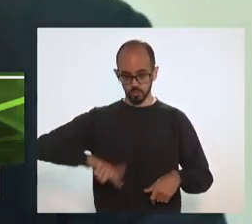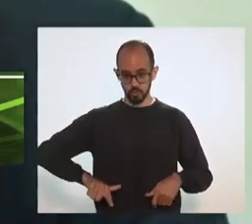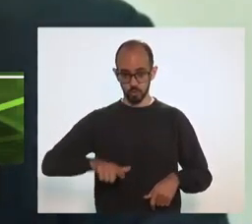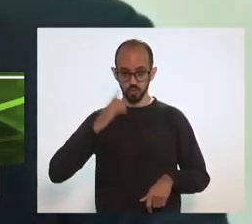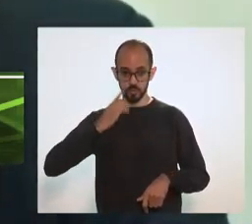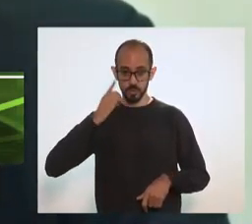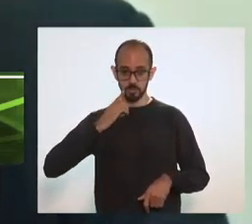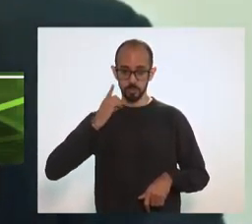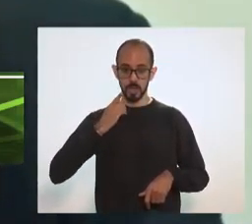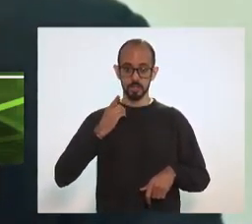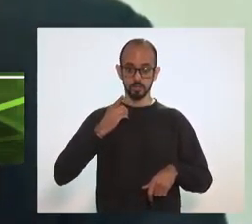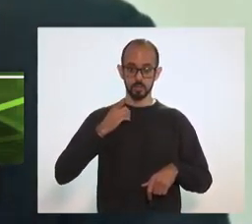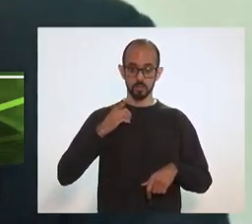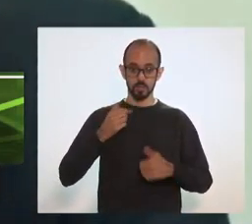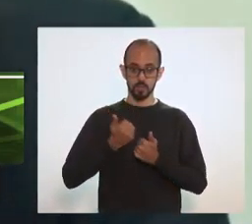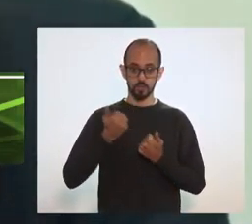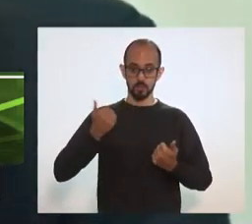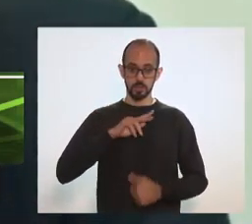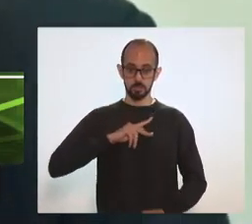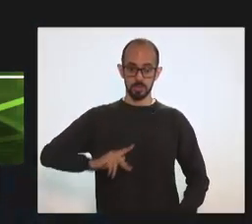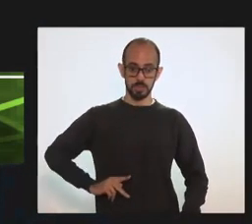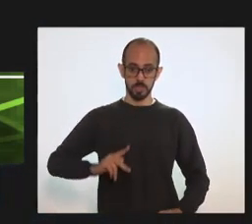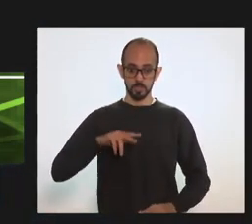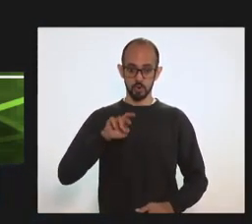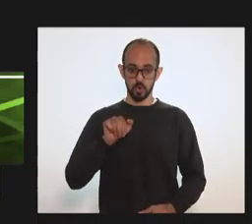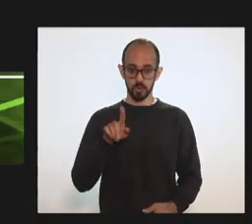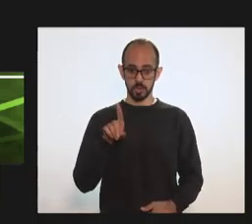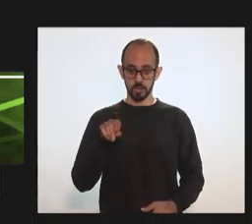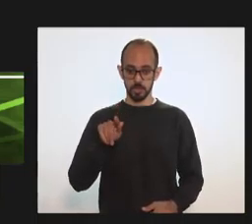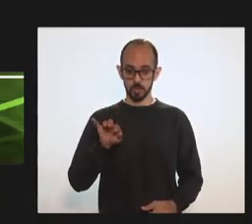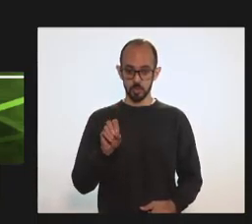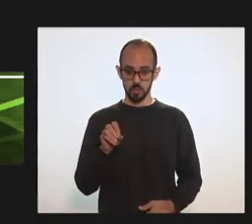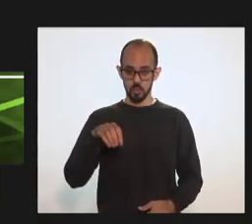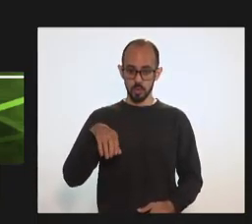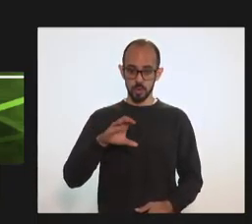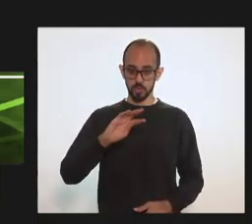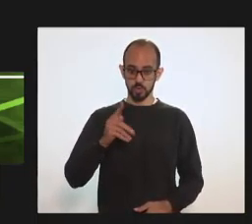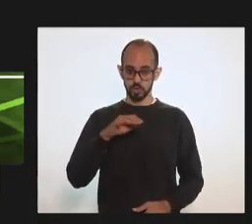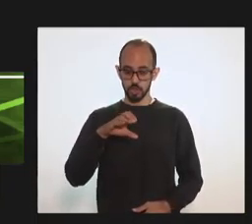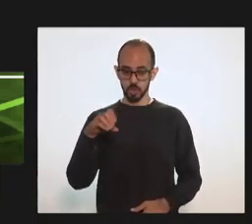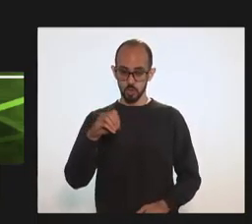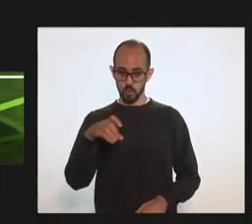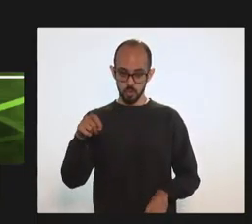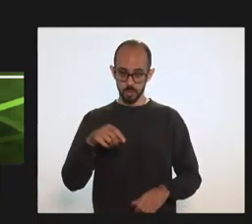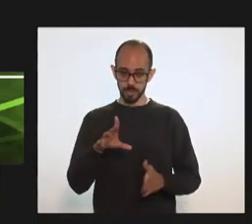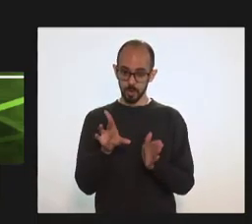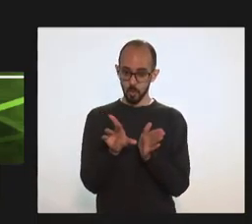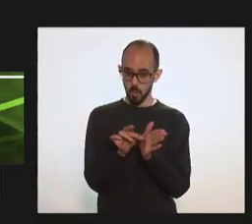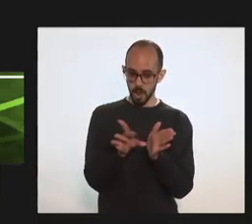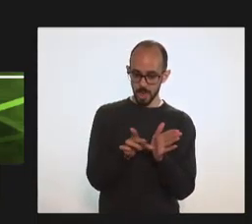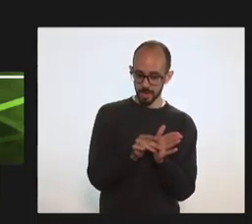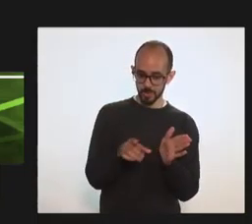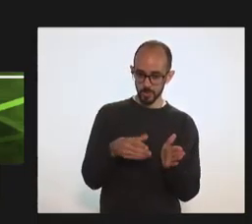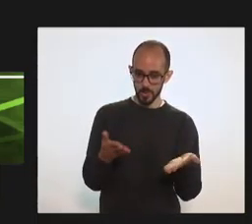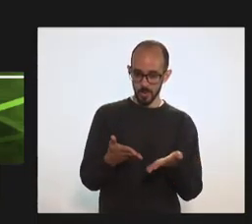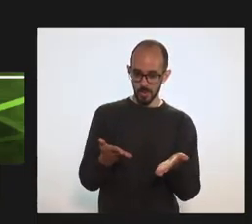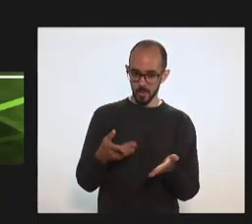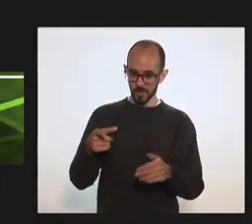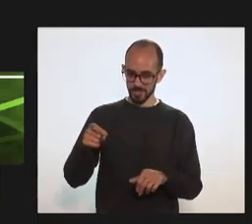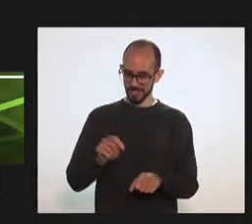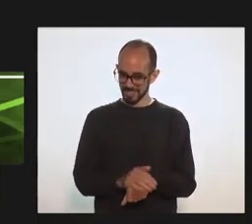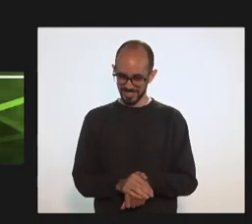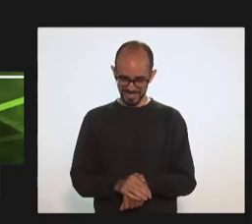Em discussão, em votação, aprovado. Cerramos a pauta aqui de